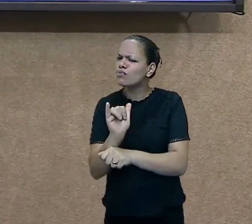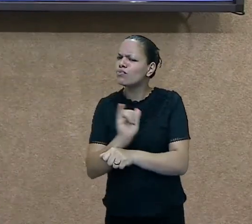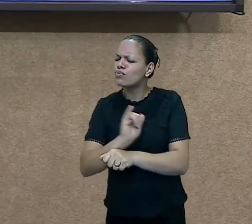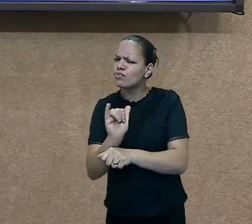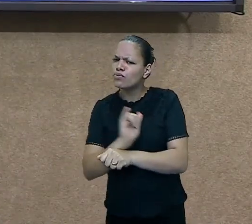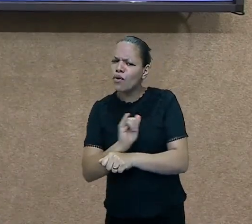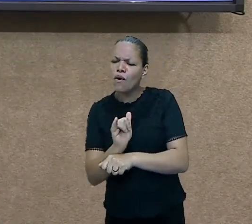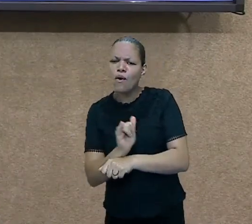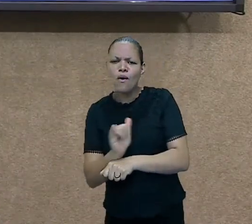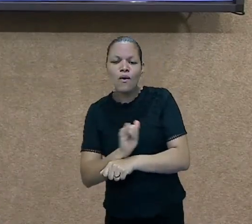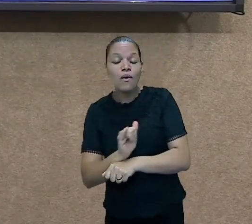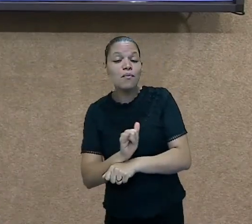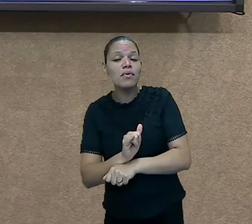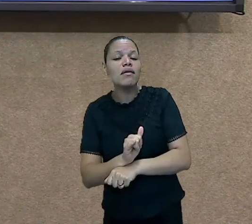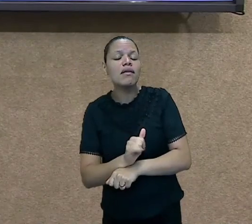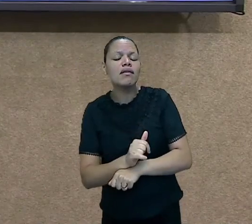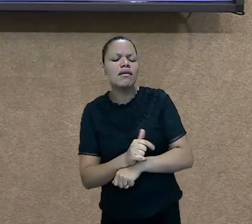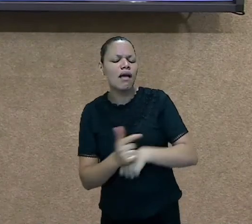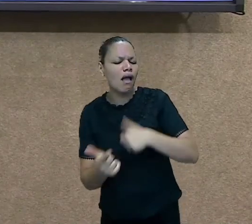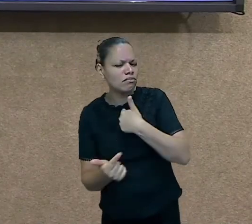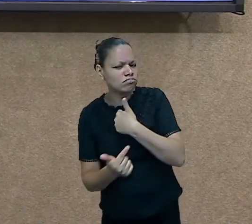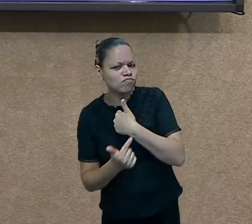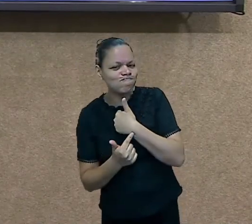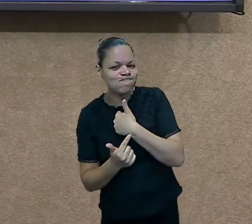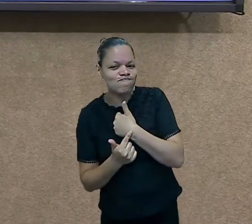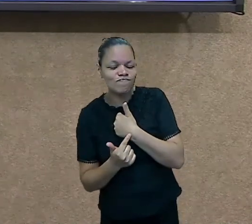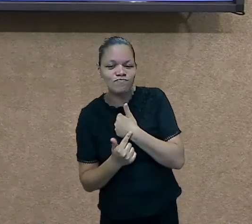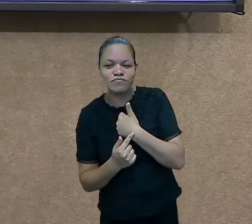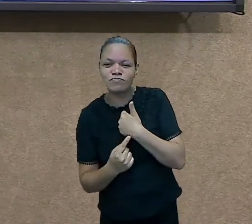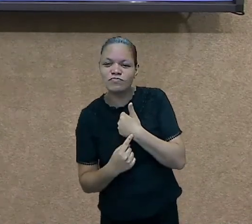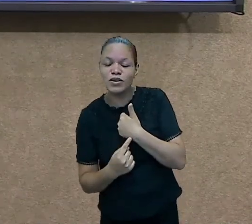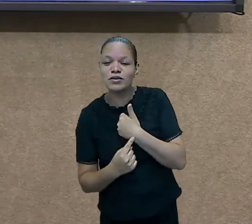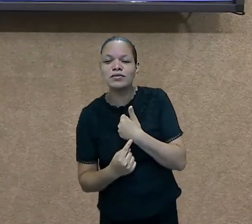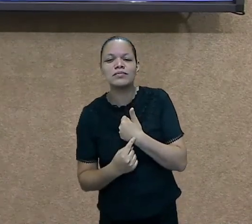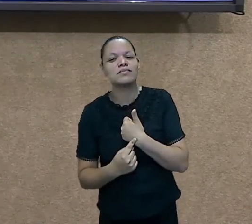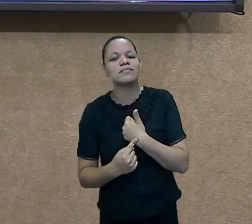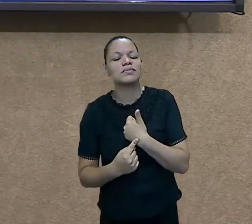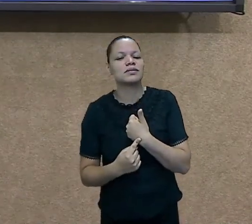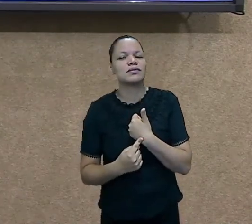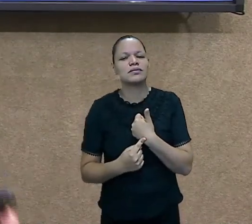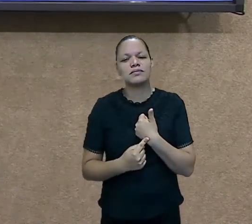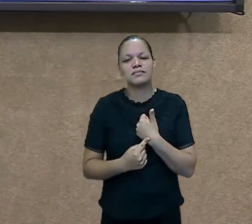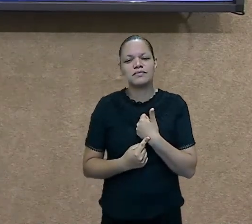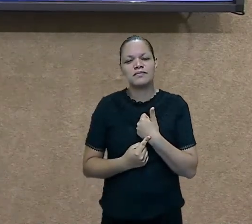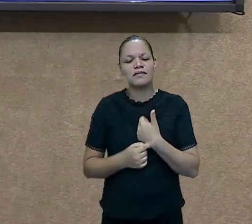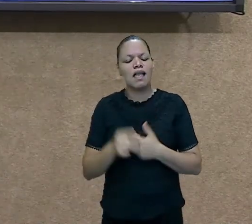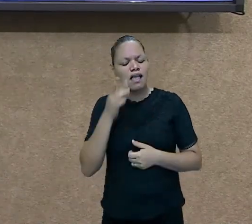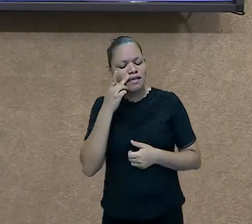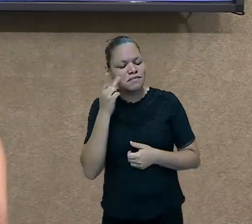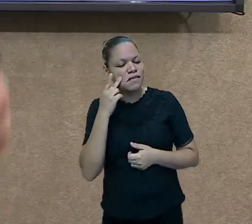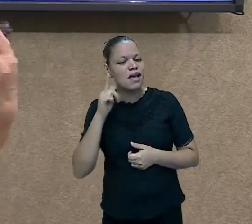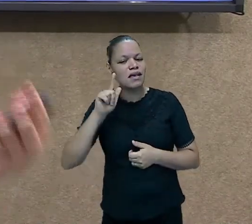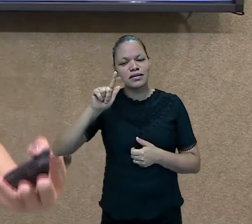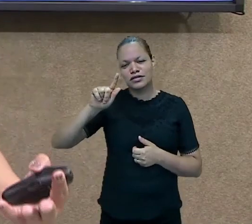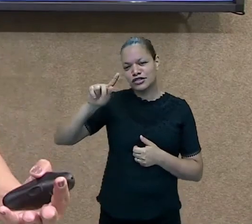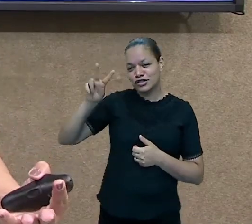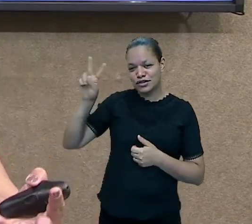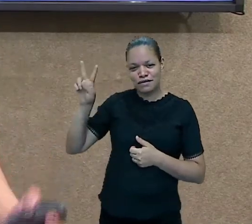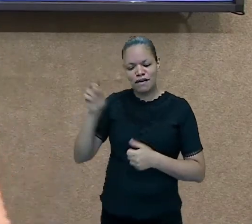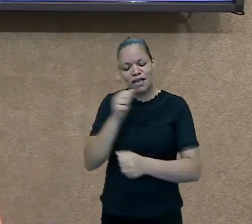do YouTube e acesse nossas redes sociais SMED GV.